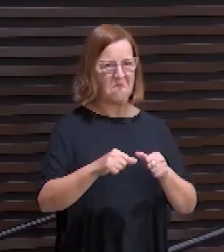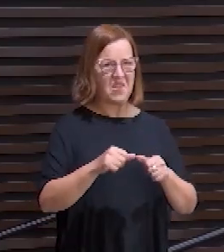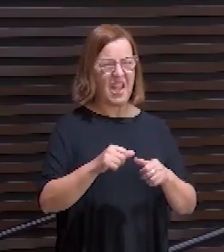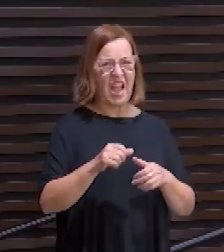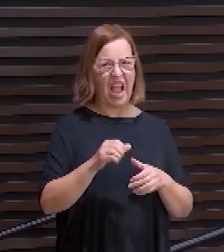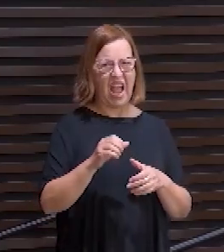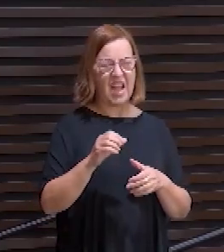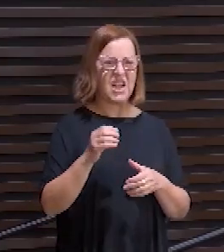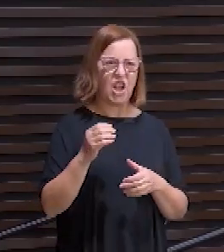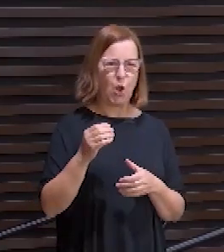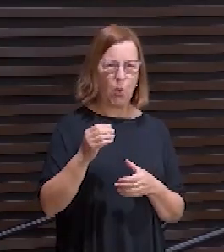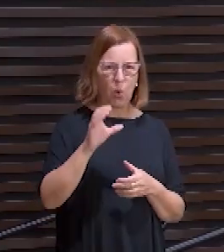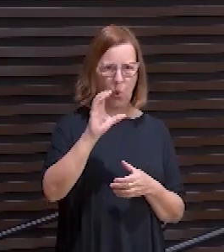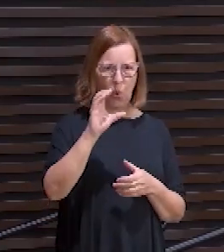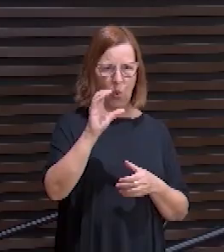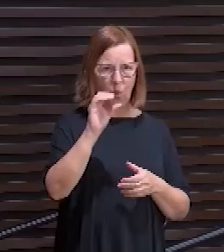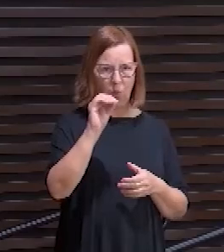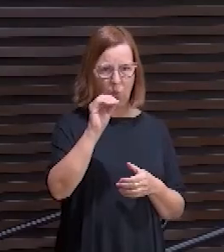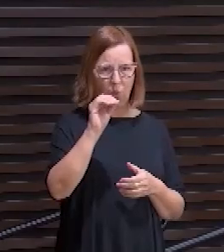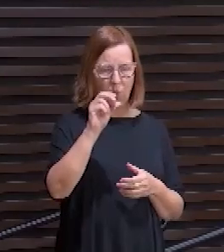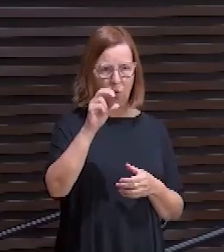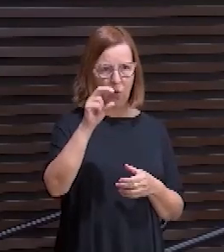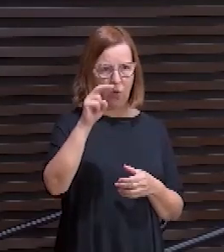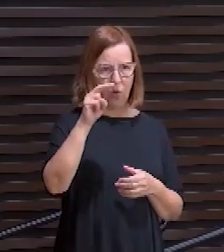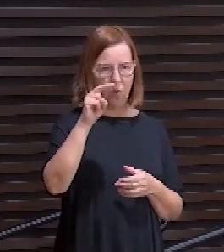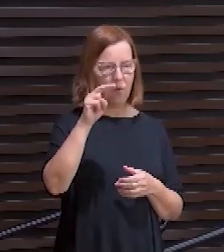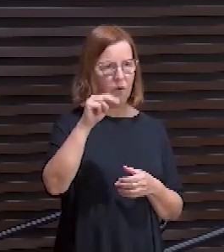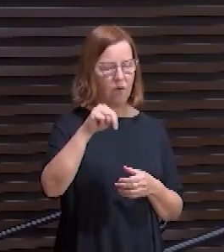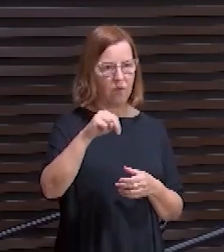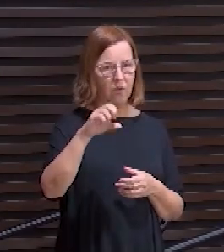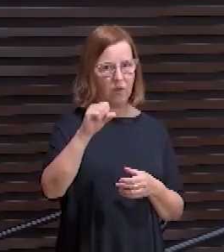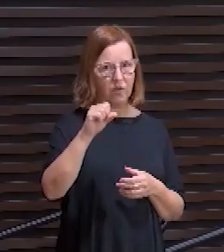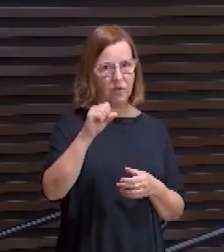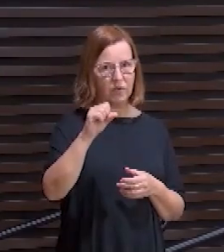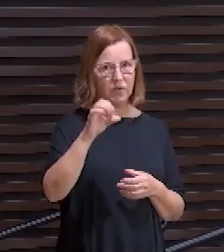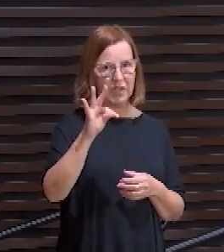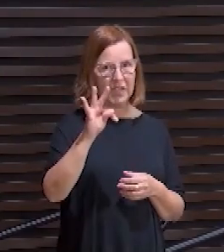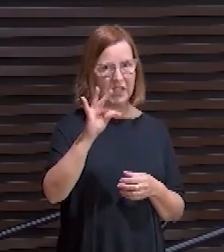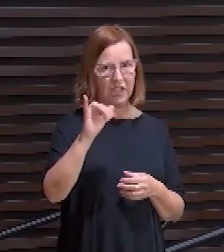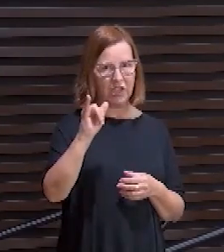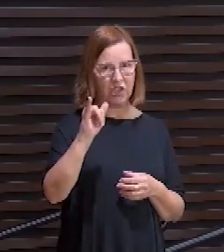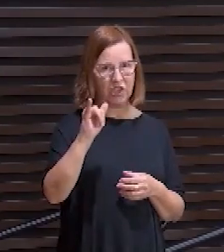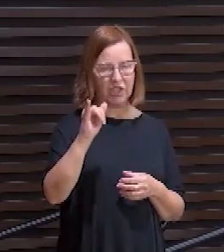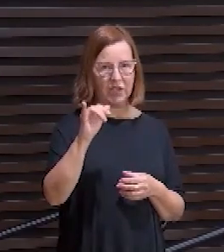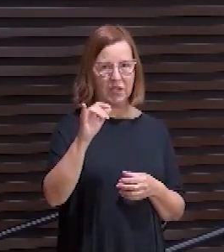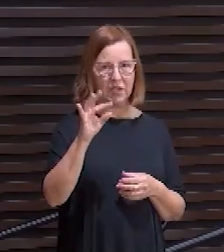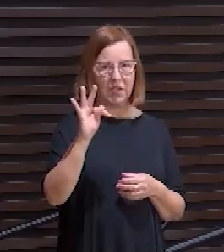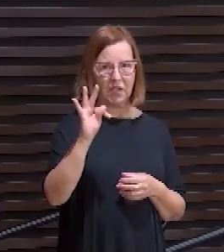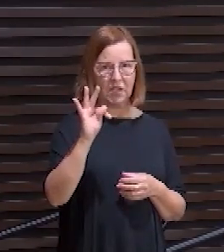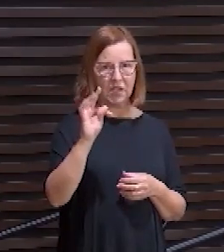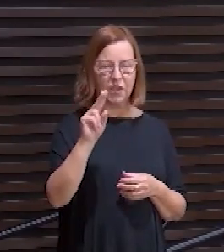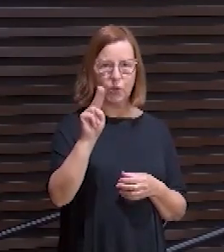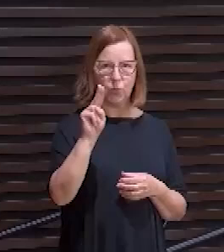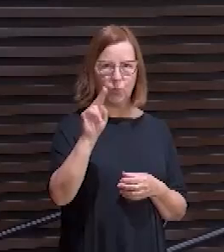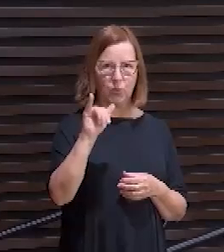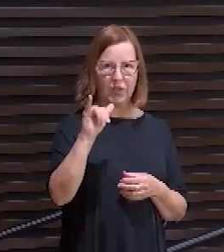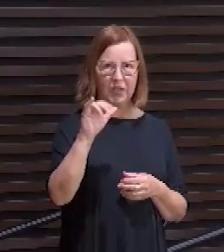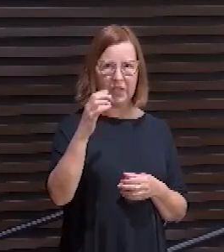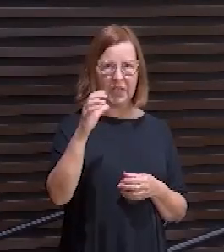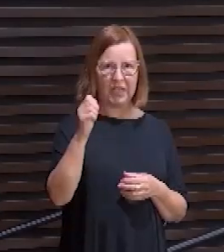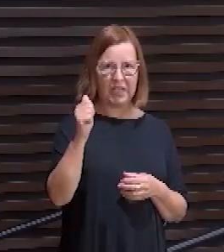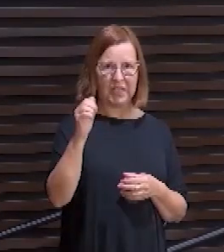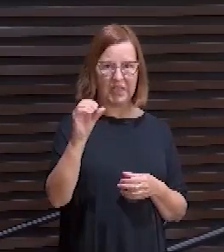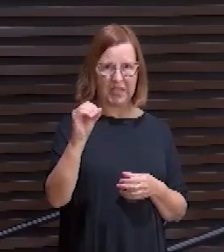Tomam o poder como ditadores. Mas com insolência. Falam toda hora de